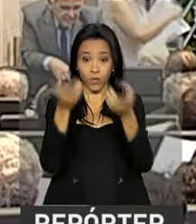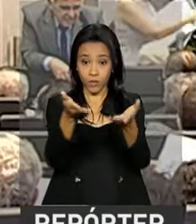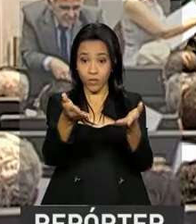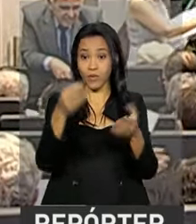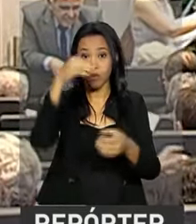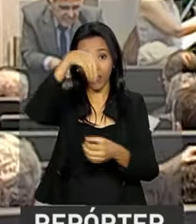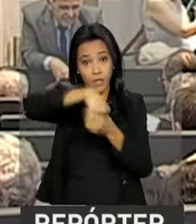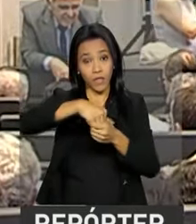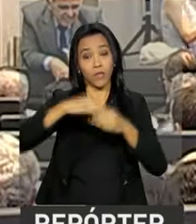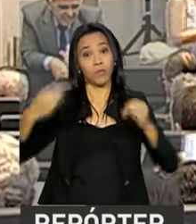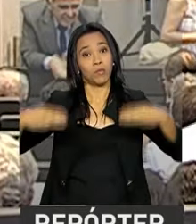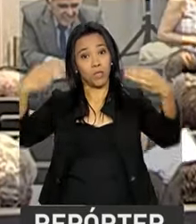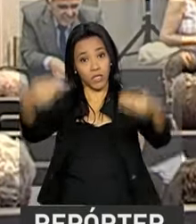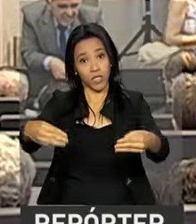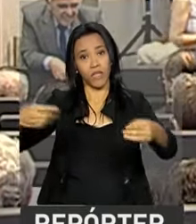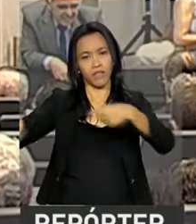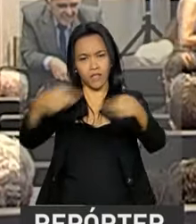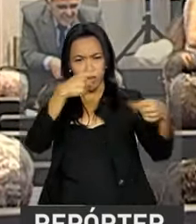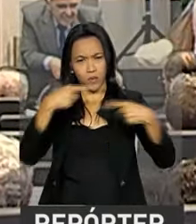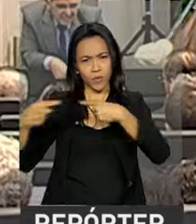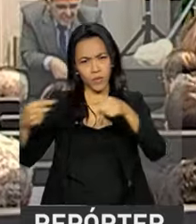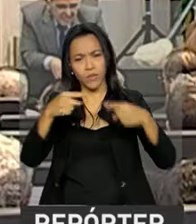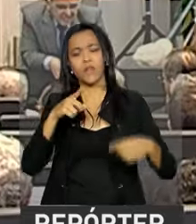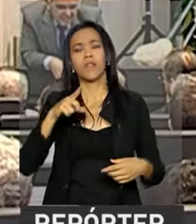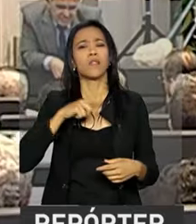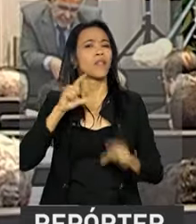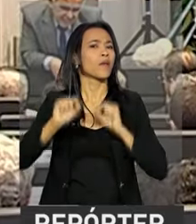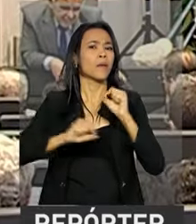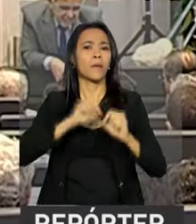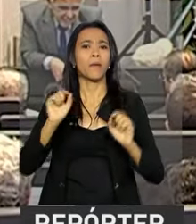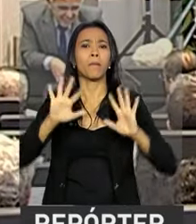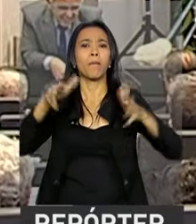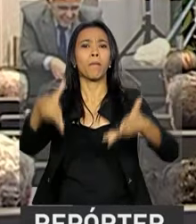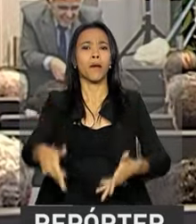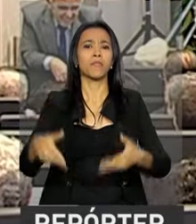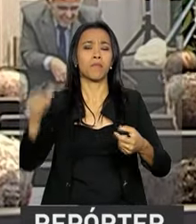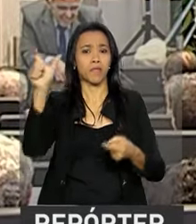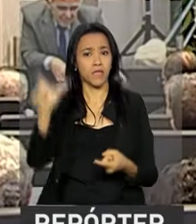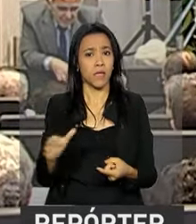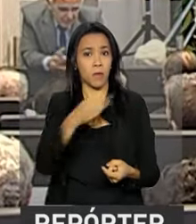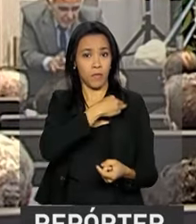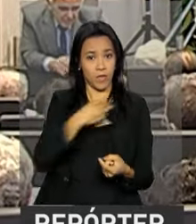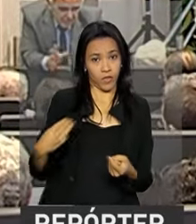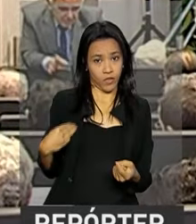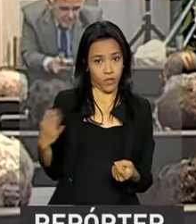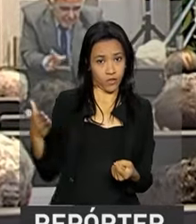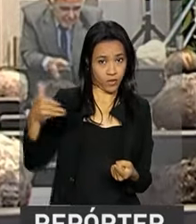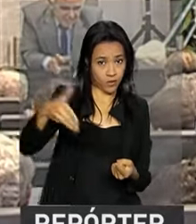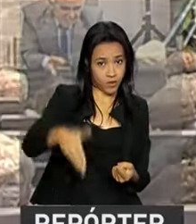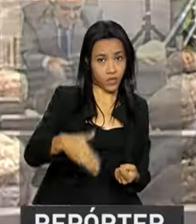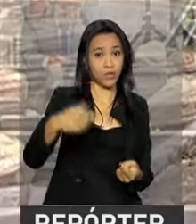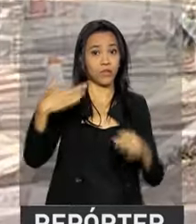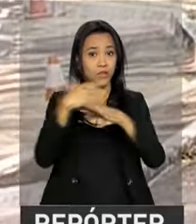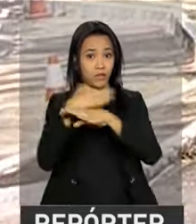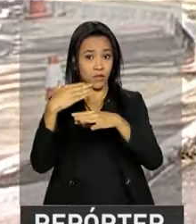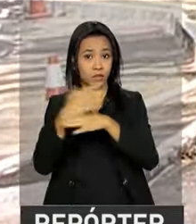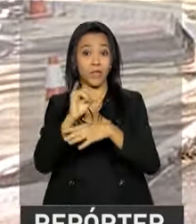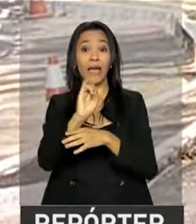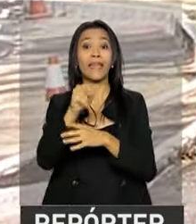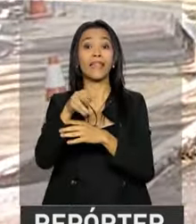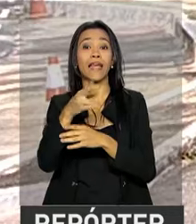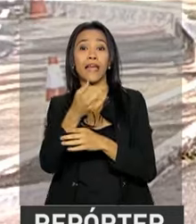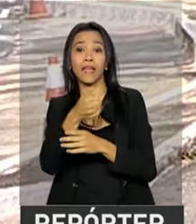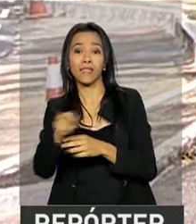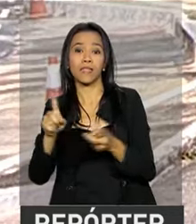Ministério do meio ambiente no evento estão previstas as participações do ministro da integração nacional Élder Barbalho o